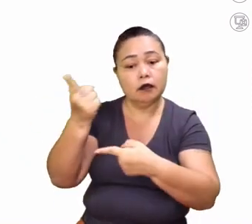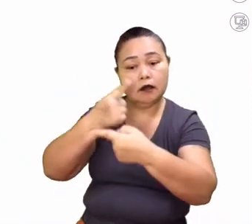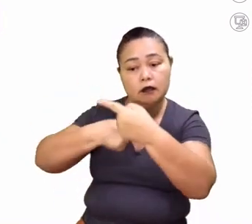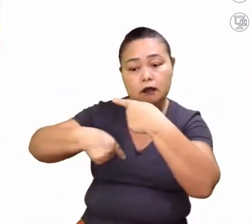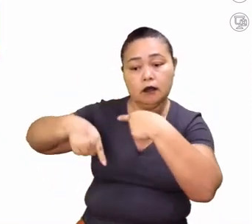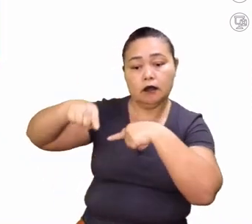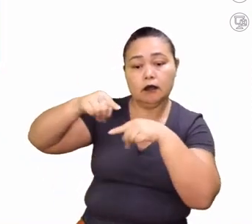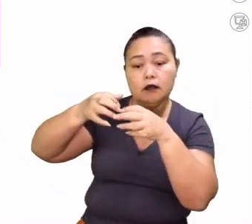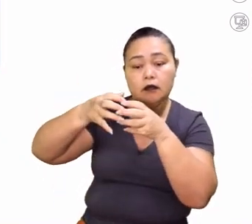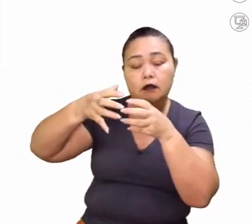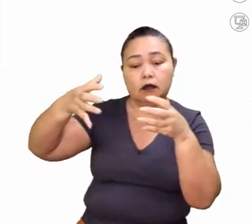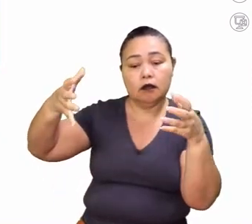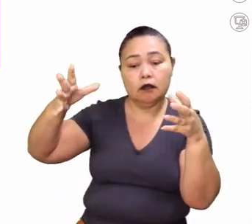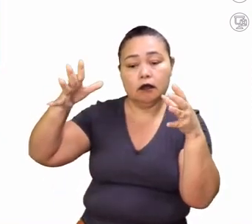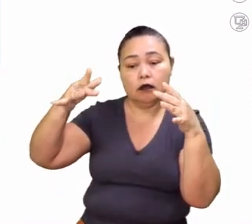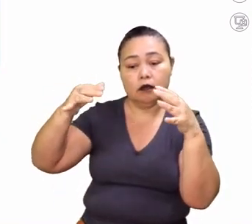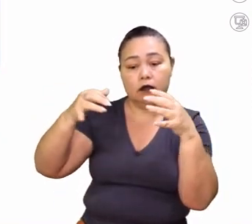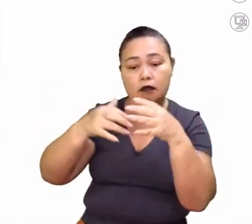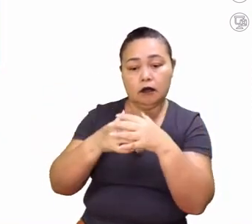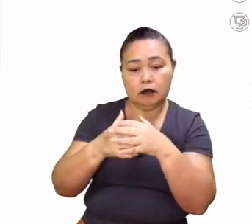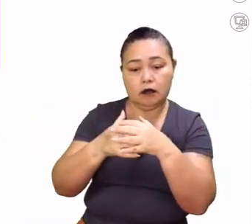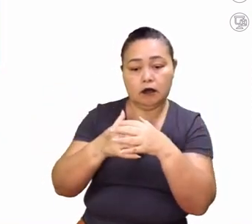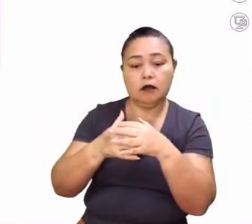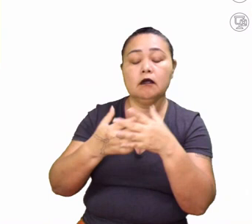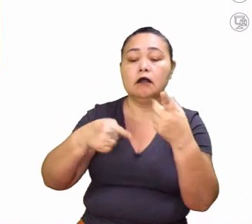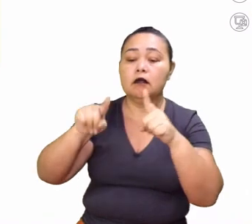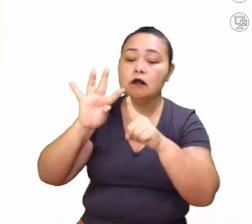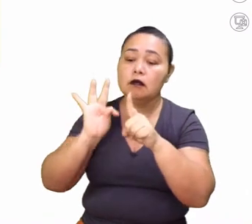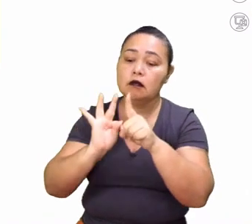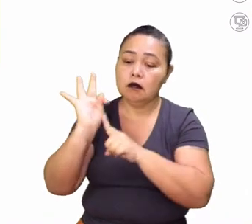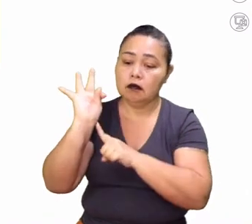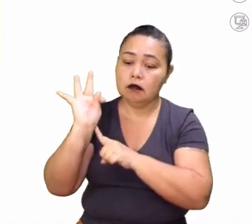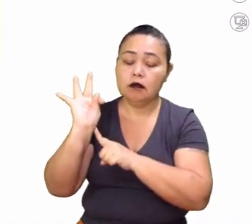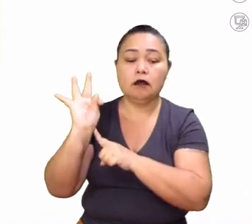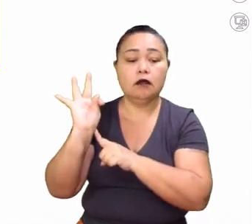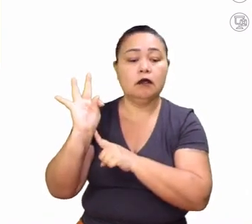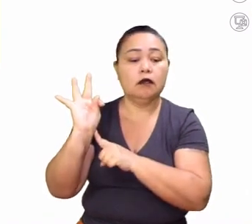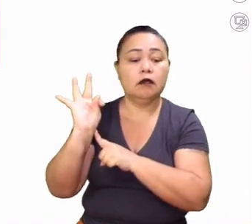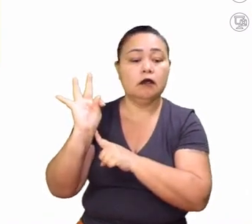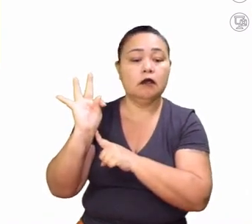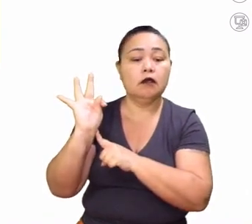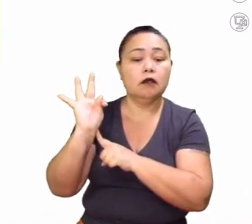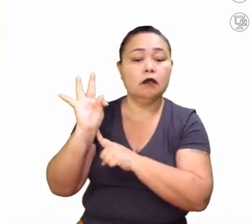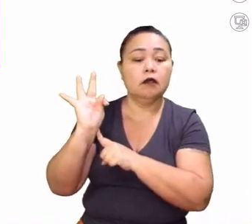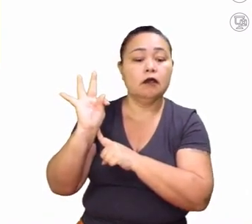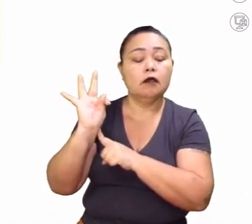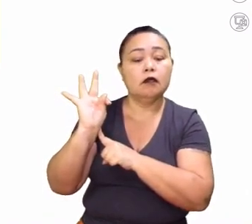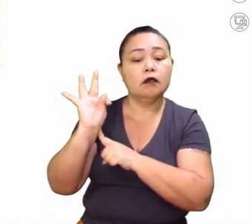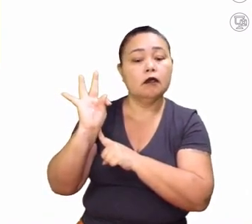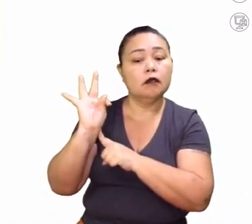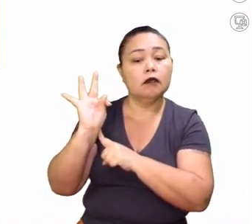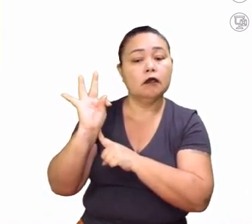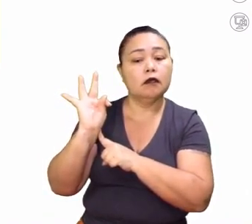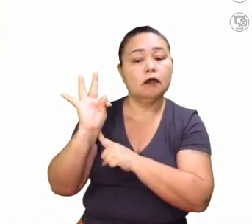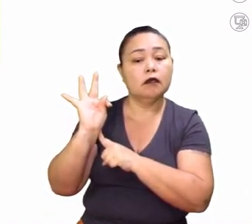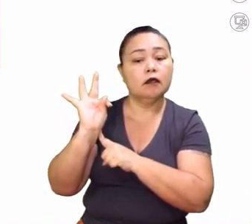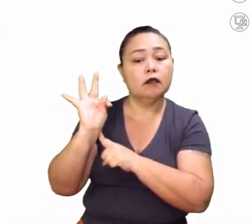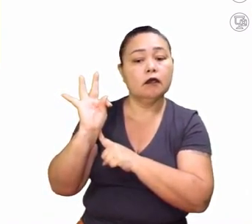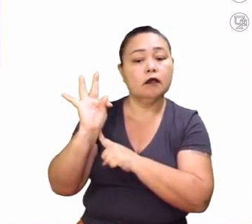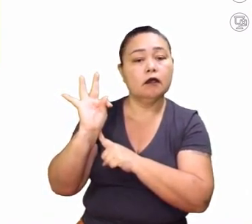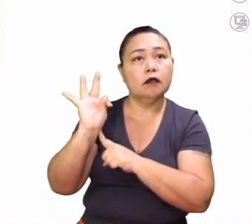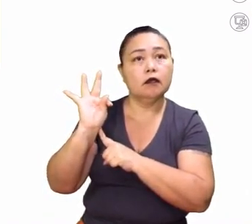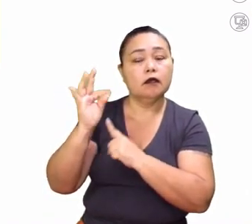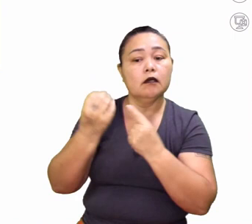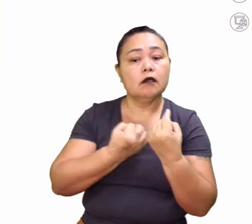expansão ela Diminui a pressão e assim diminui a temperatura certo e Aqui nós